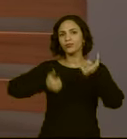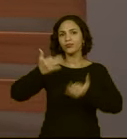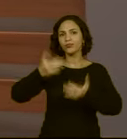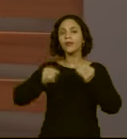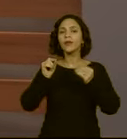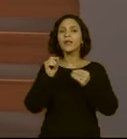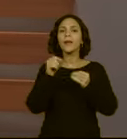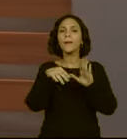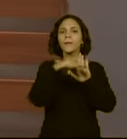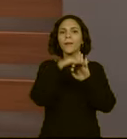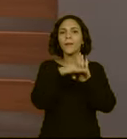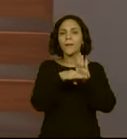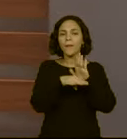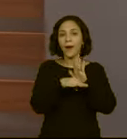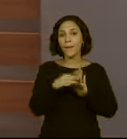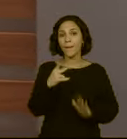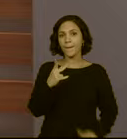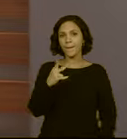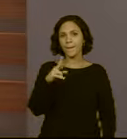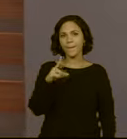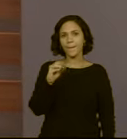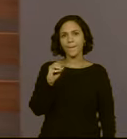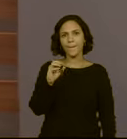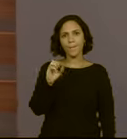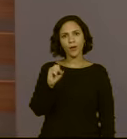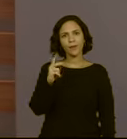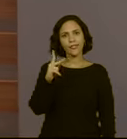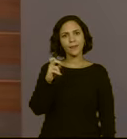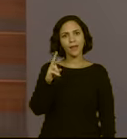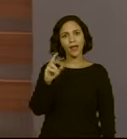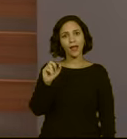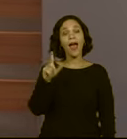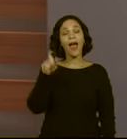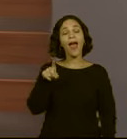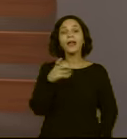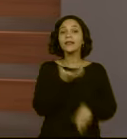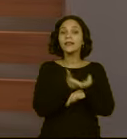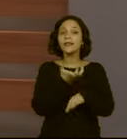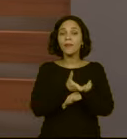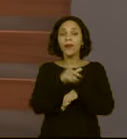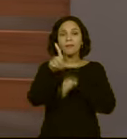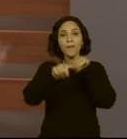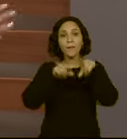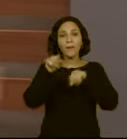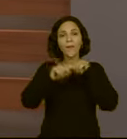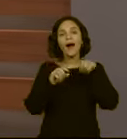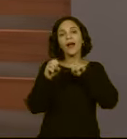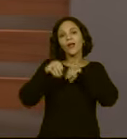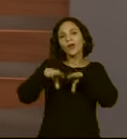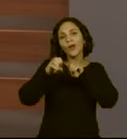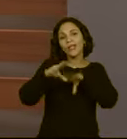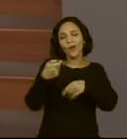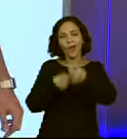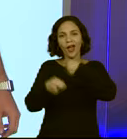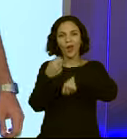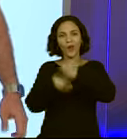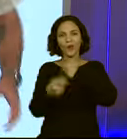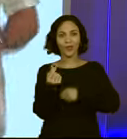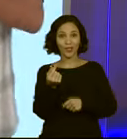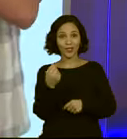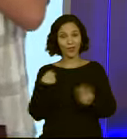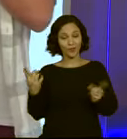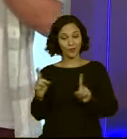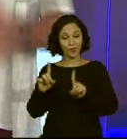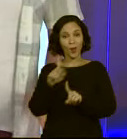programa prosperar que é a eletiva de Educação econômico-financeira comigo está o professor Anderson